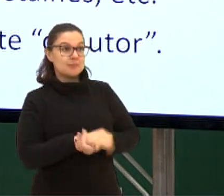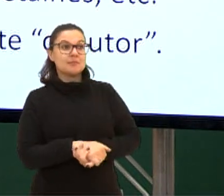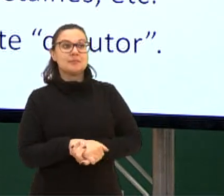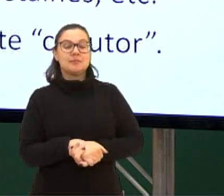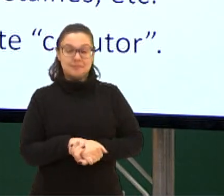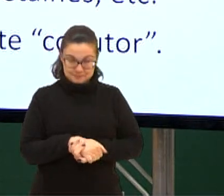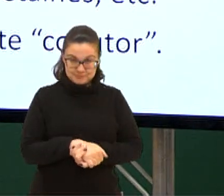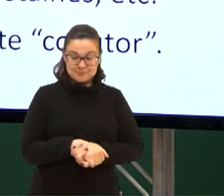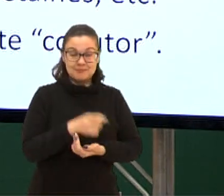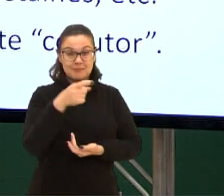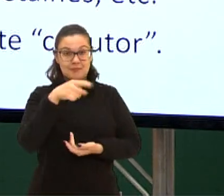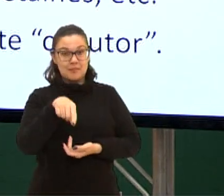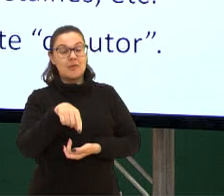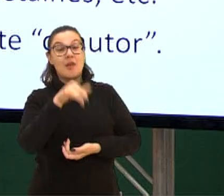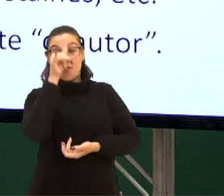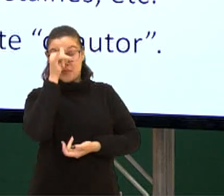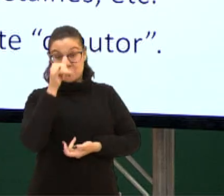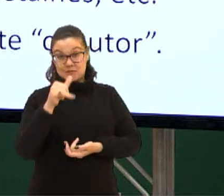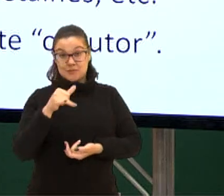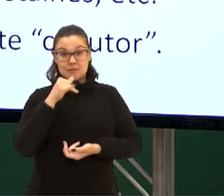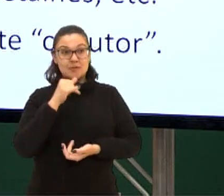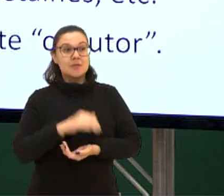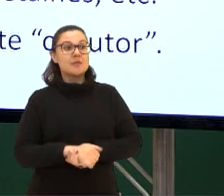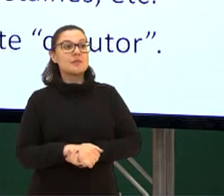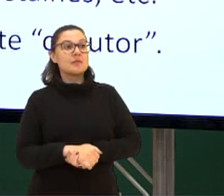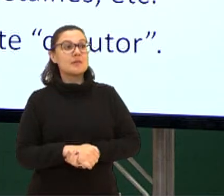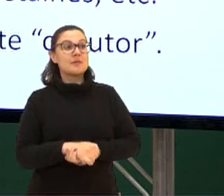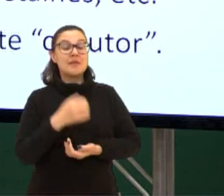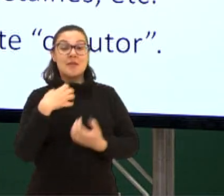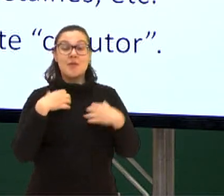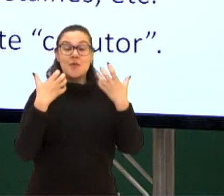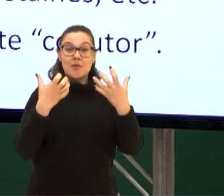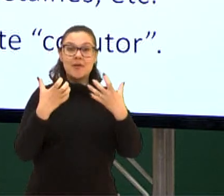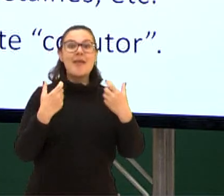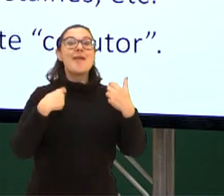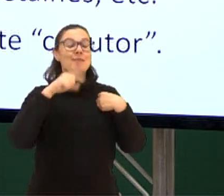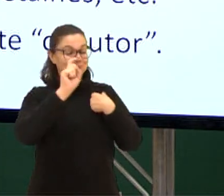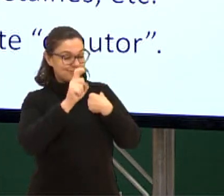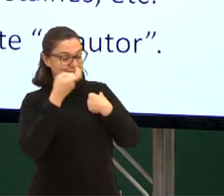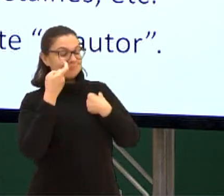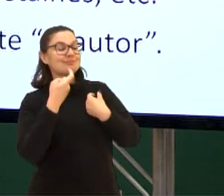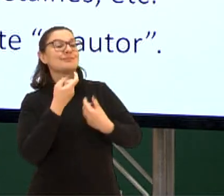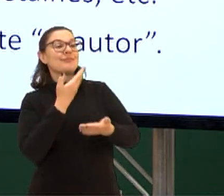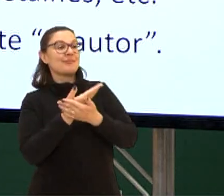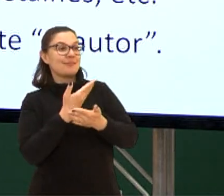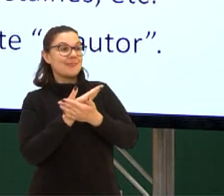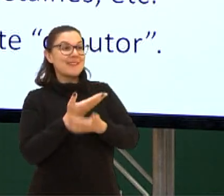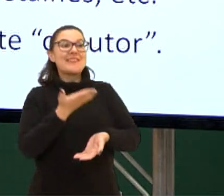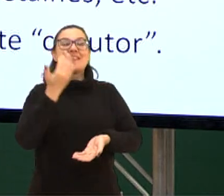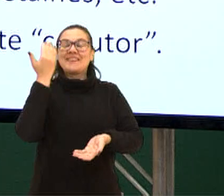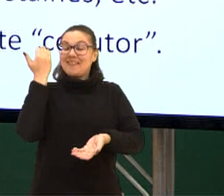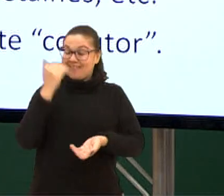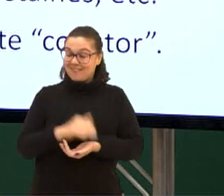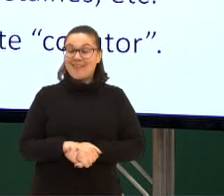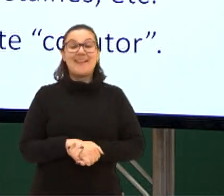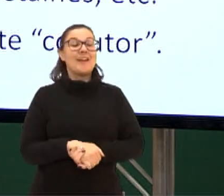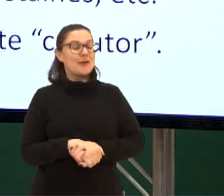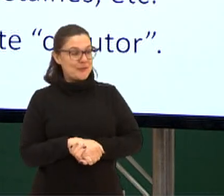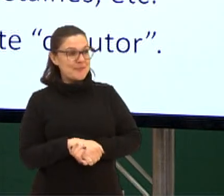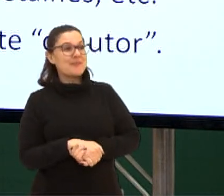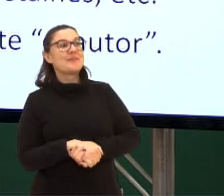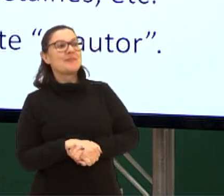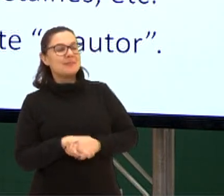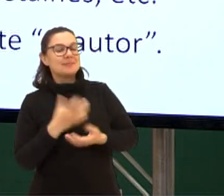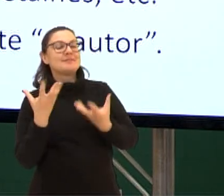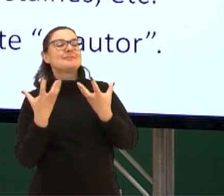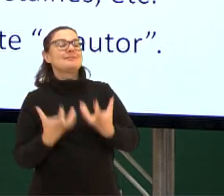Educação do Paraná, professor Erasmo Piloto. Eu quis falar sobre isso porque eu estudei lá. Eu estudei no ensino médio lá. Nossa, é um